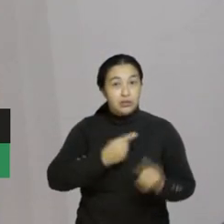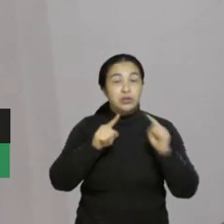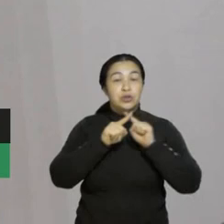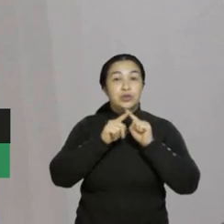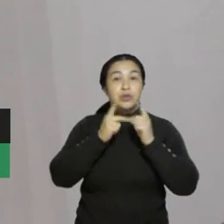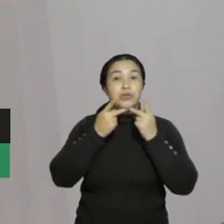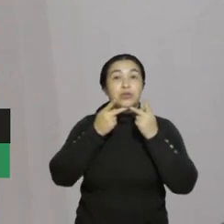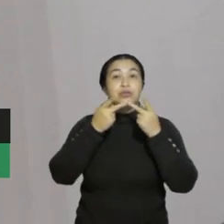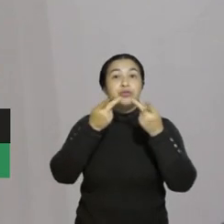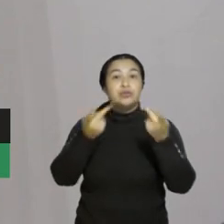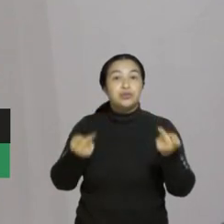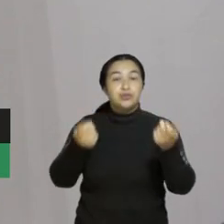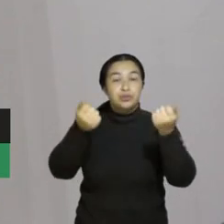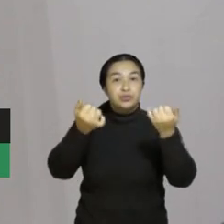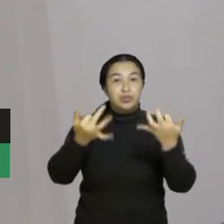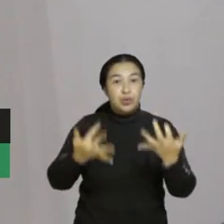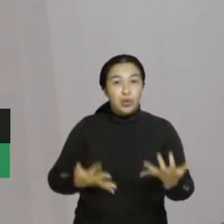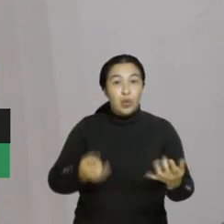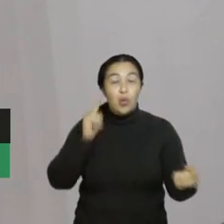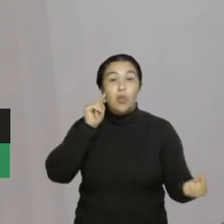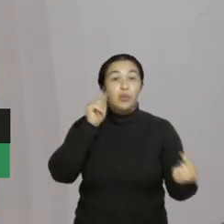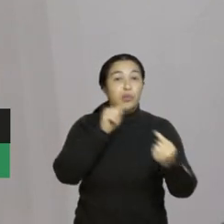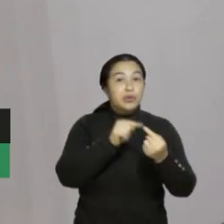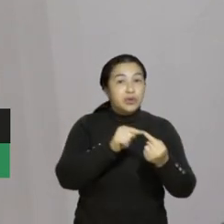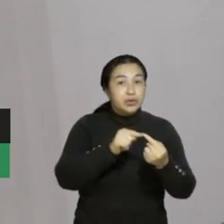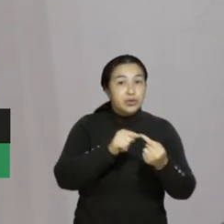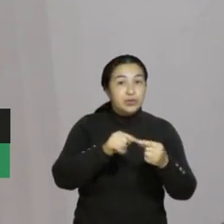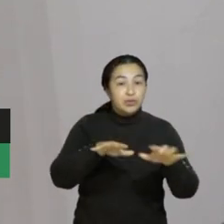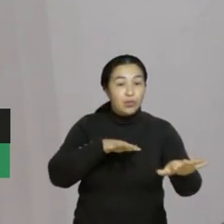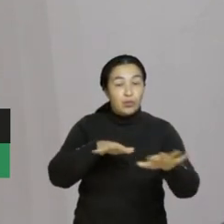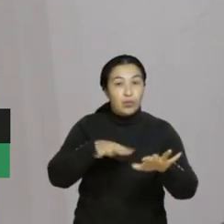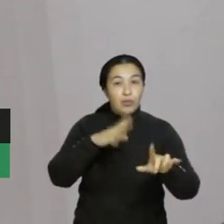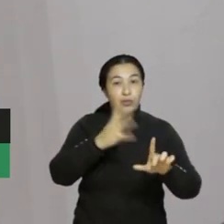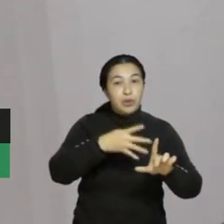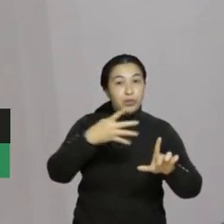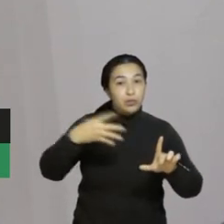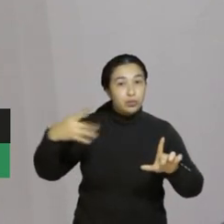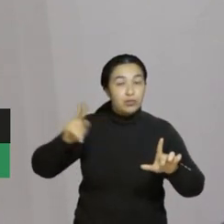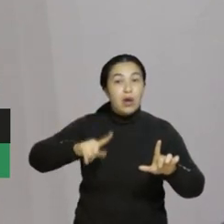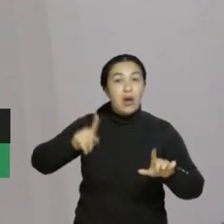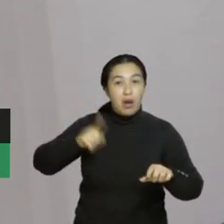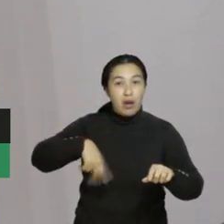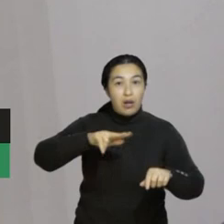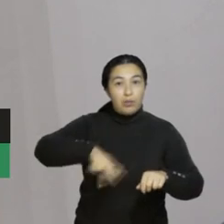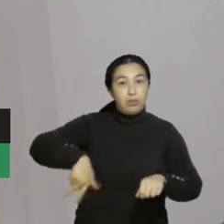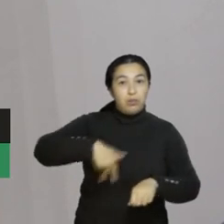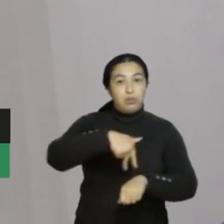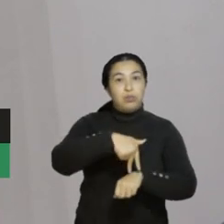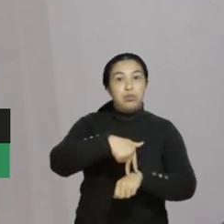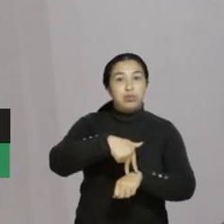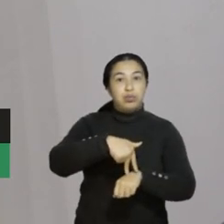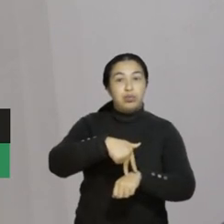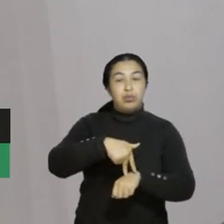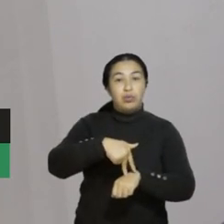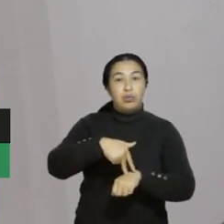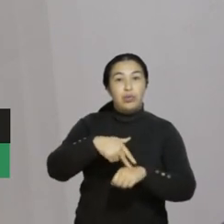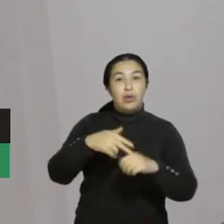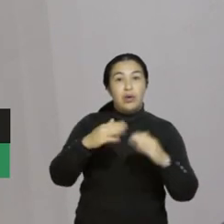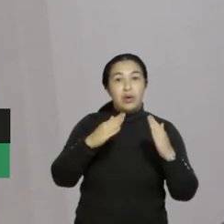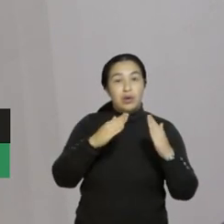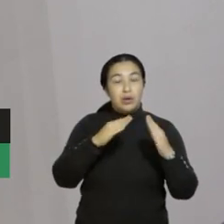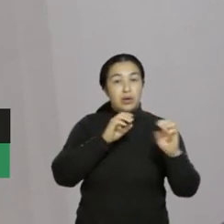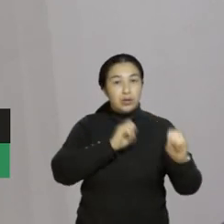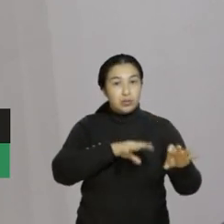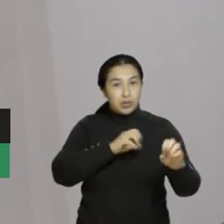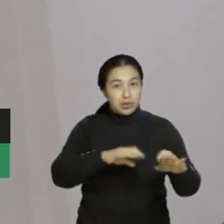o objetivo do movimento gay, do movimento GLS, é ocupar educação, escolas e universidades. Educação